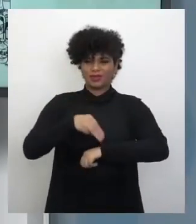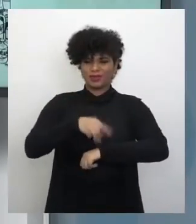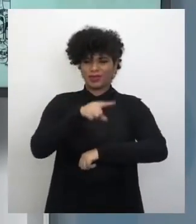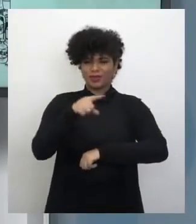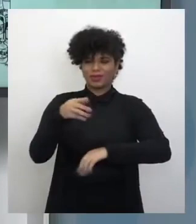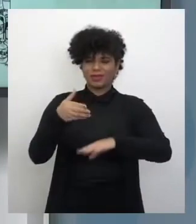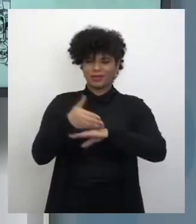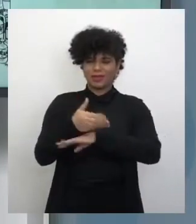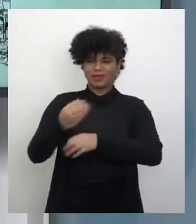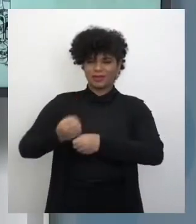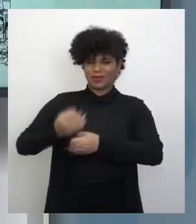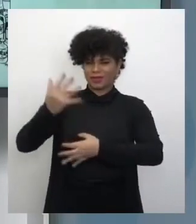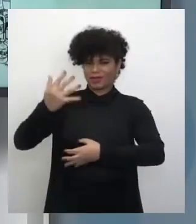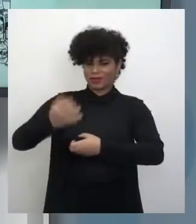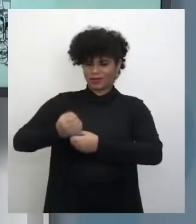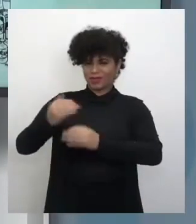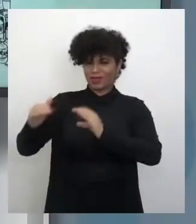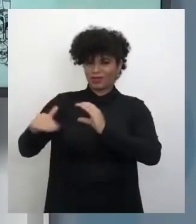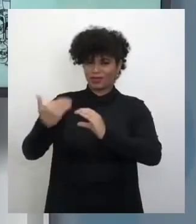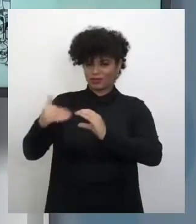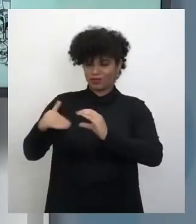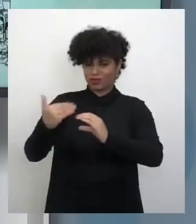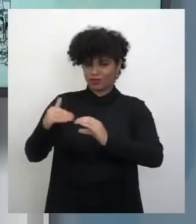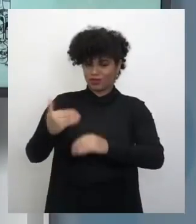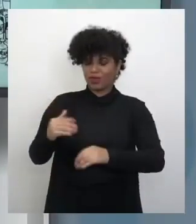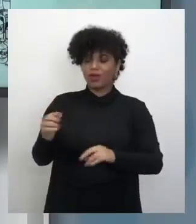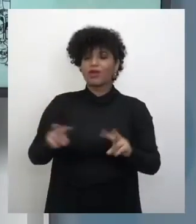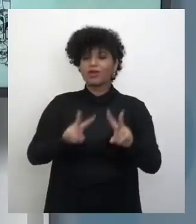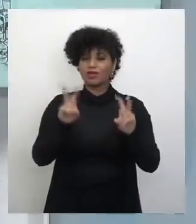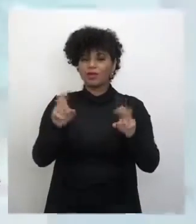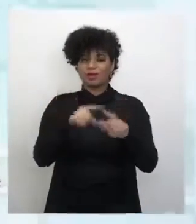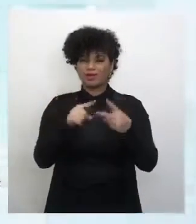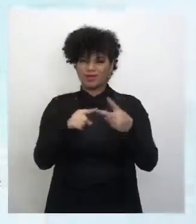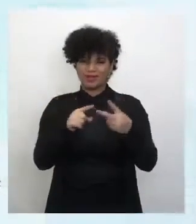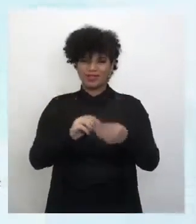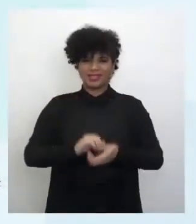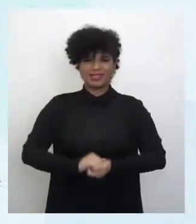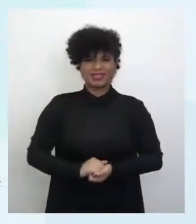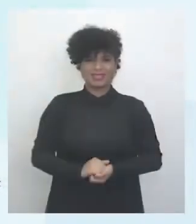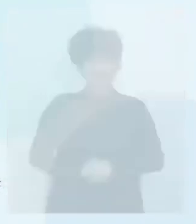vocês trazerem as respostas para a gente no chat sobre esses questionamentos.